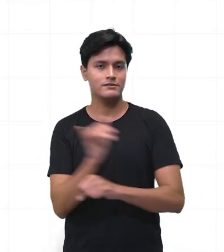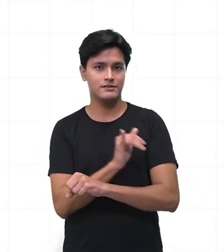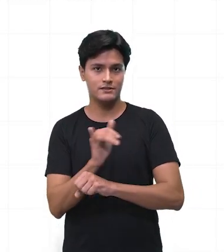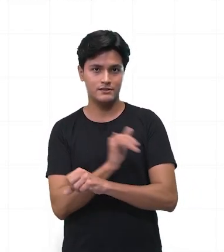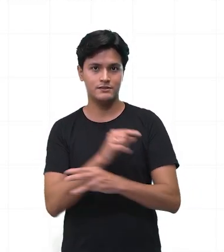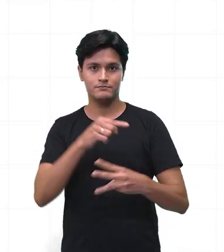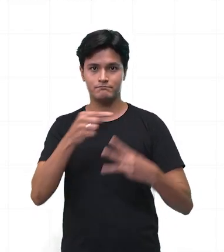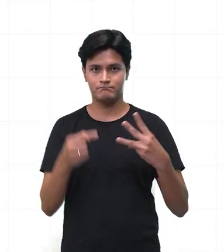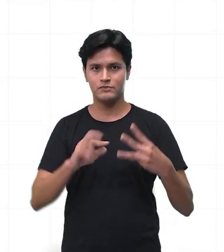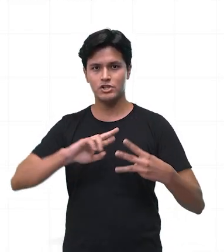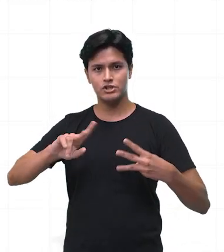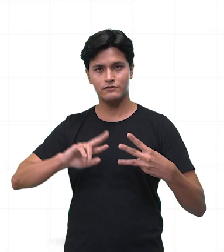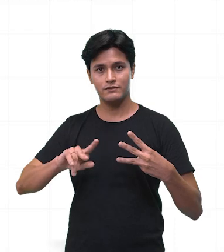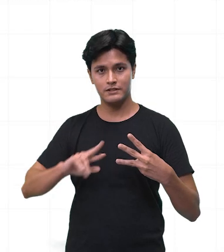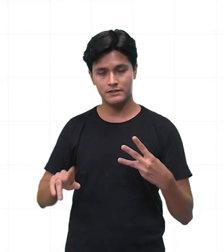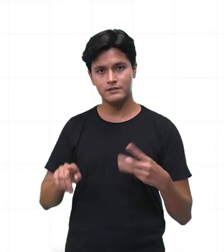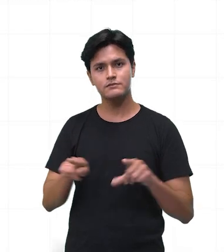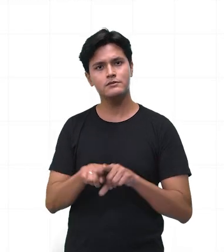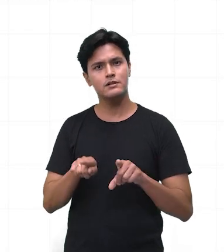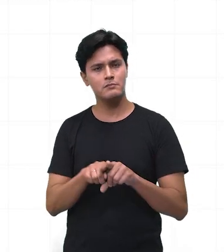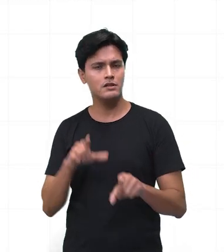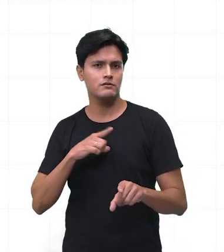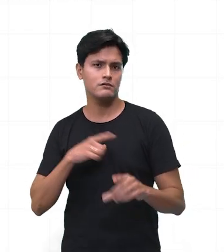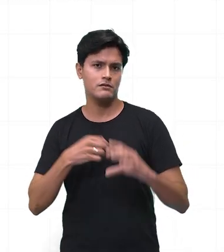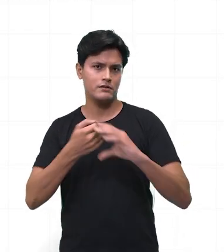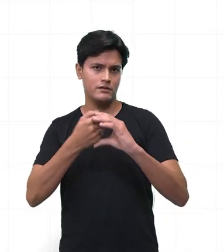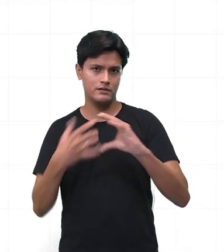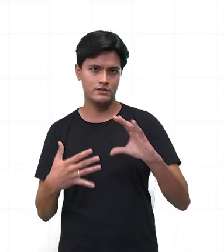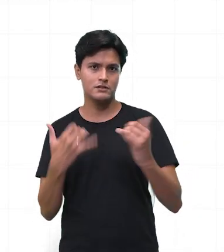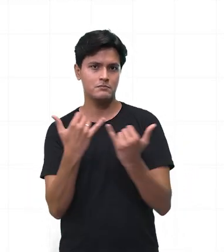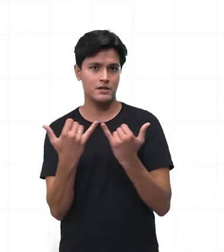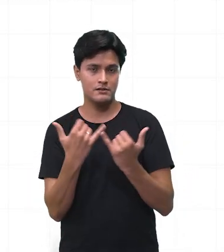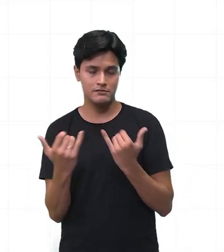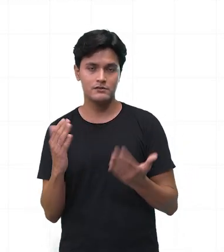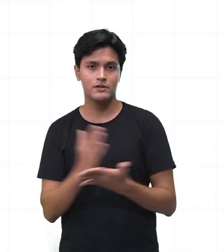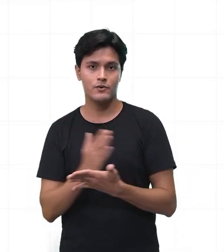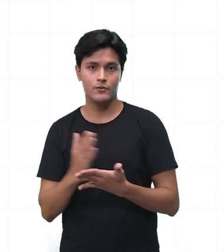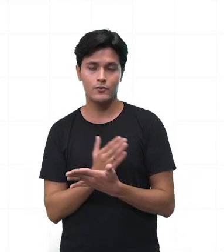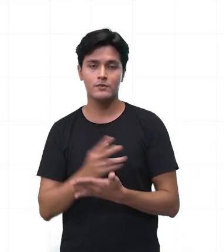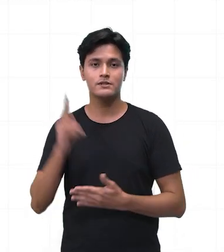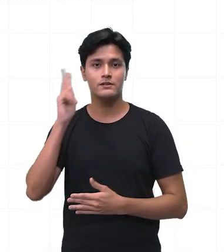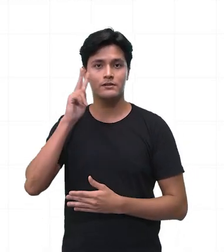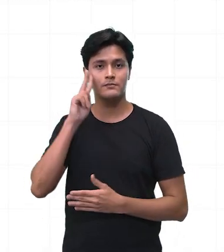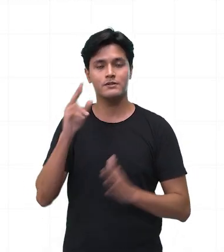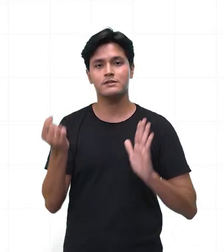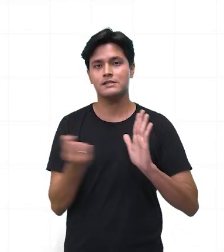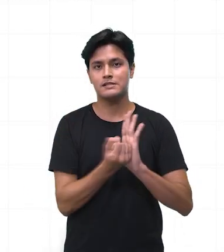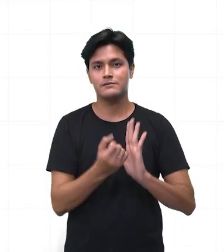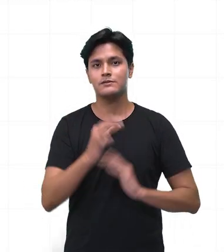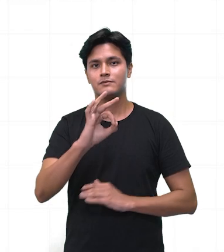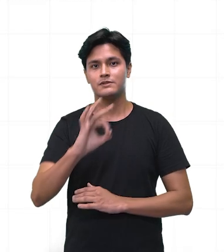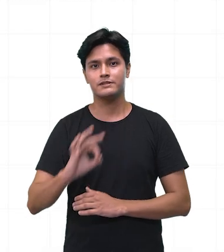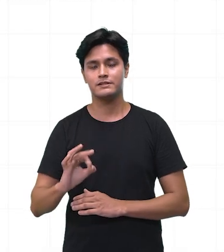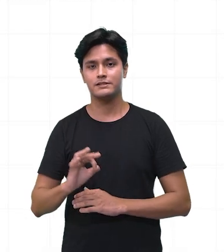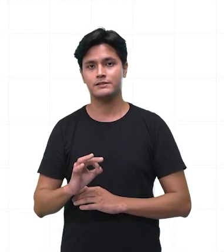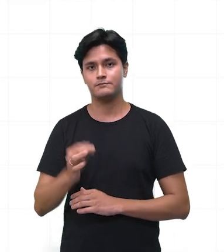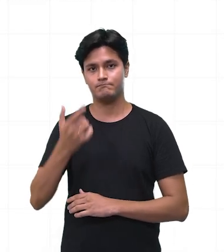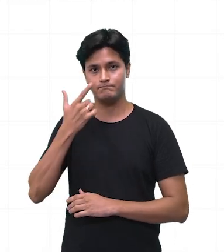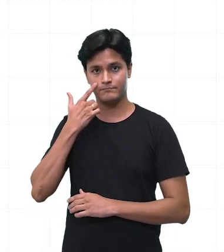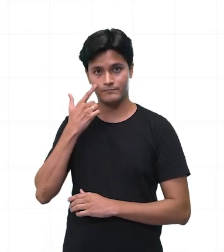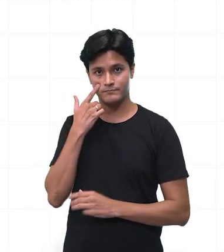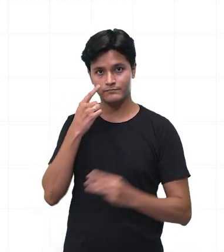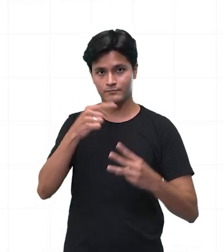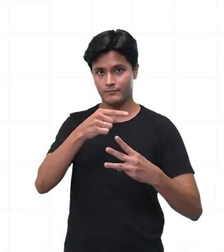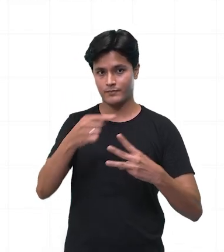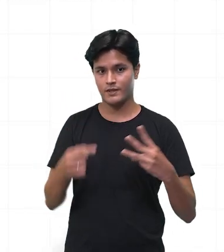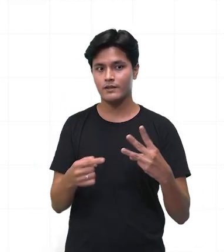ao mesmo tempo parecidas, tá? Lembrando aí que esse símbolo é o símbolo da porcentagem. Observem aí os 3